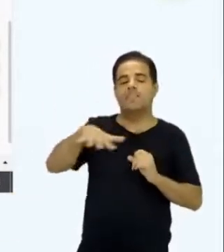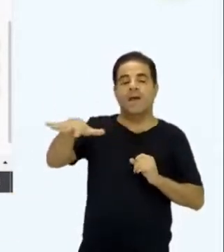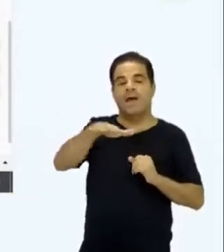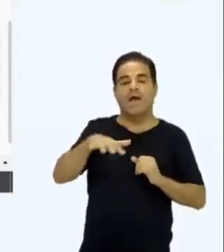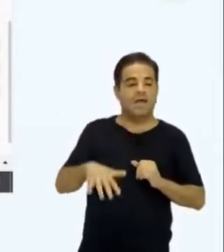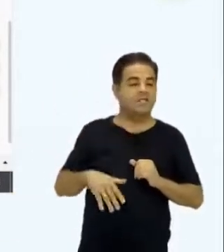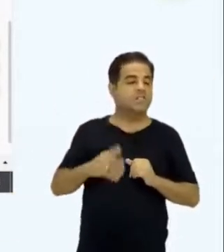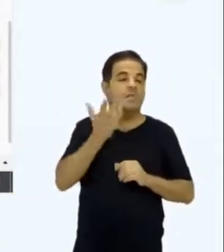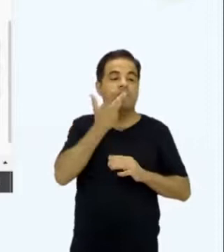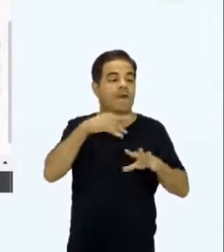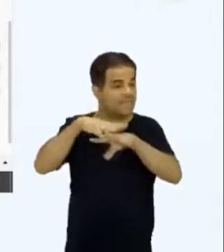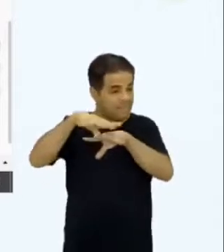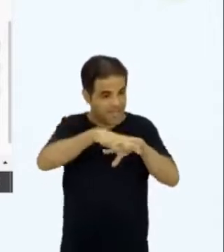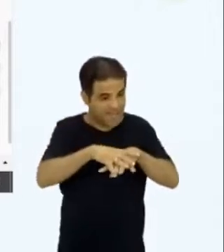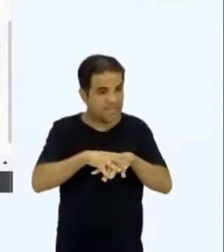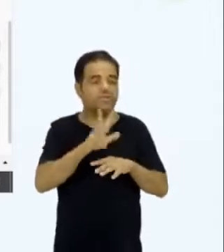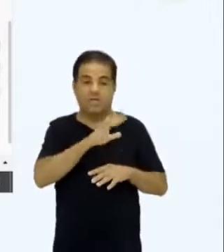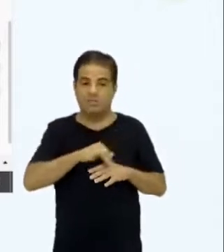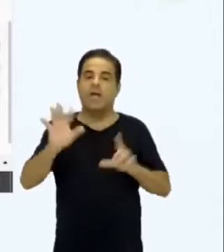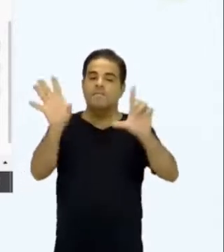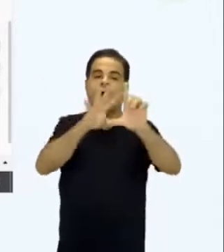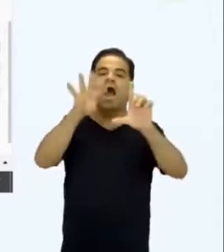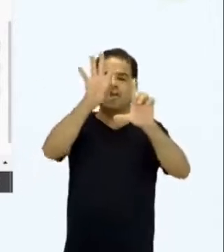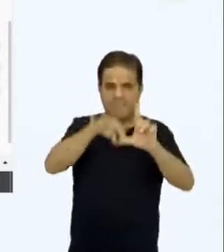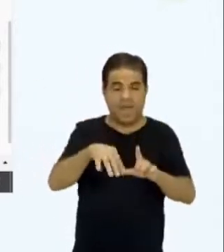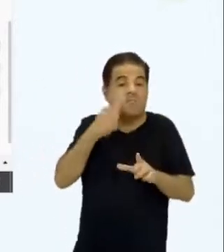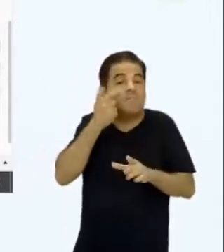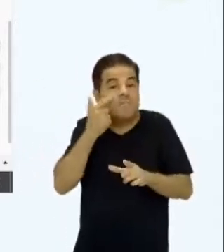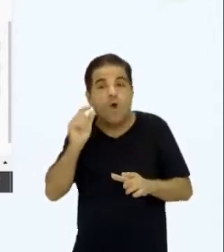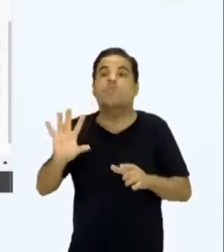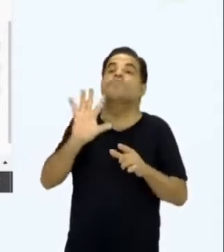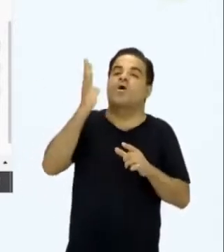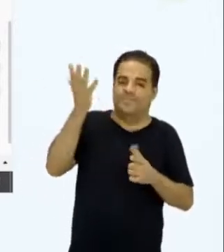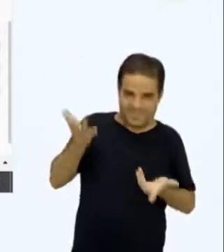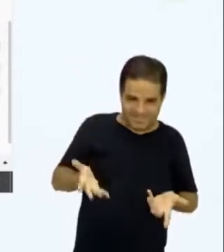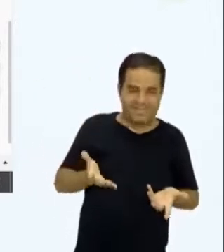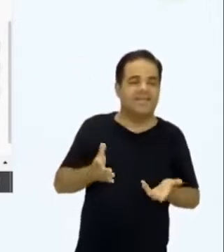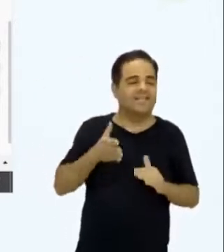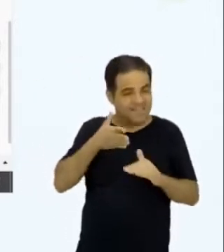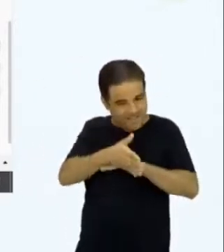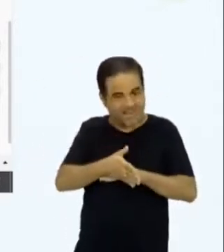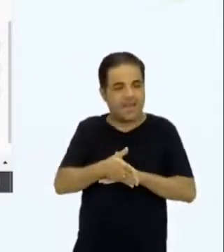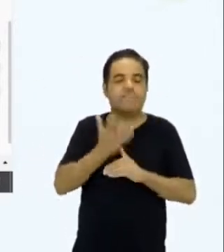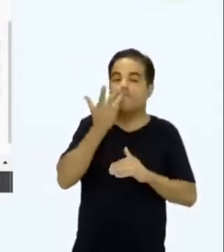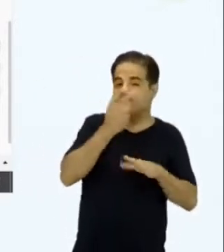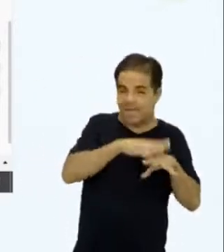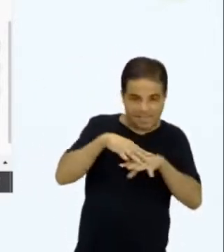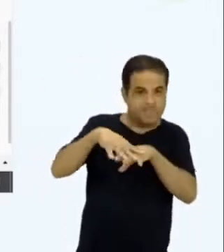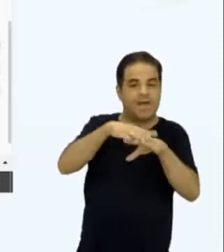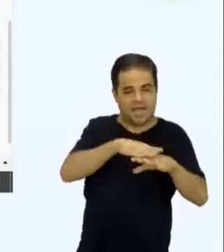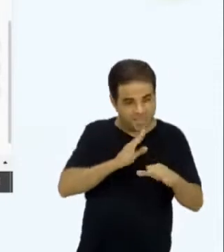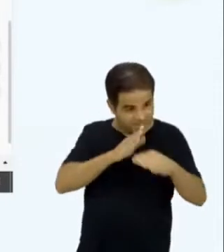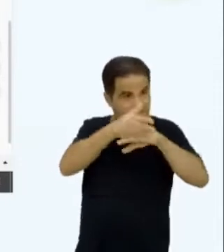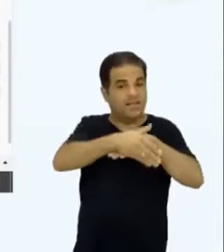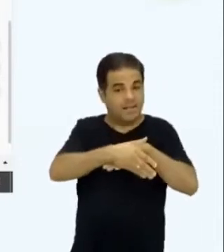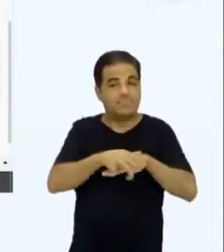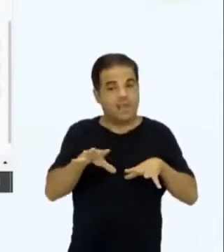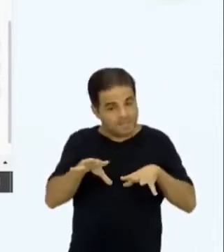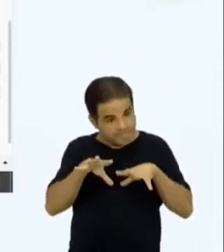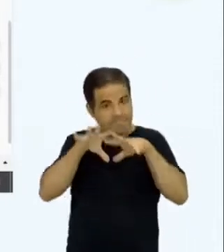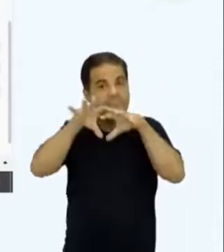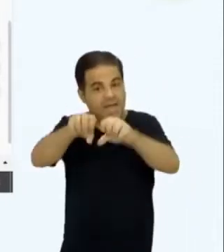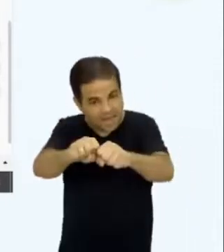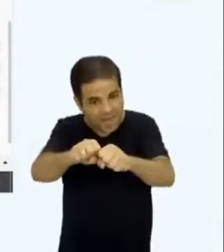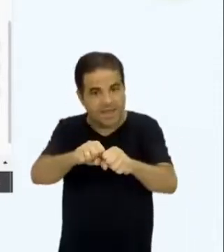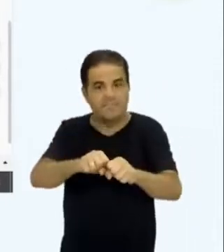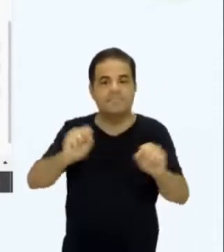parte matemática, que nós vamos mapear o que vai acontecer. Então, nós entramos em matemática e pegamos o